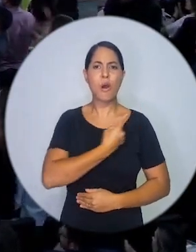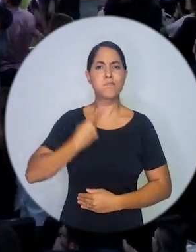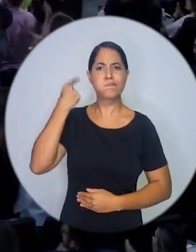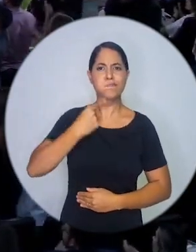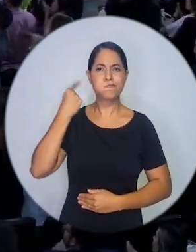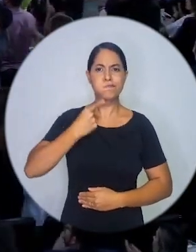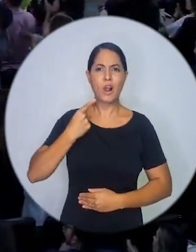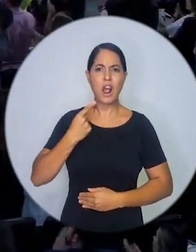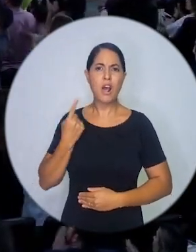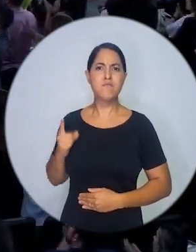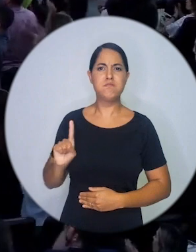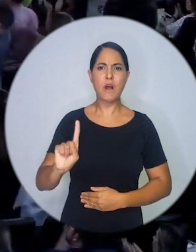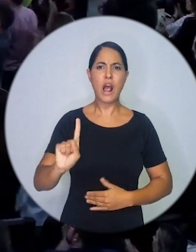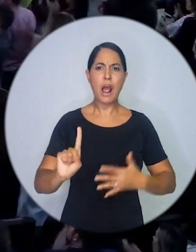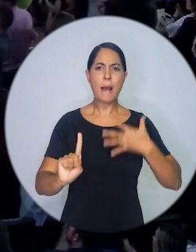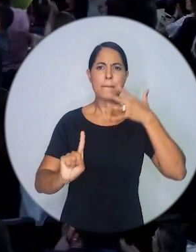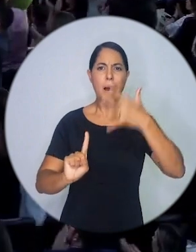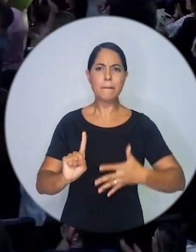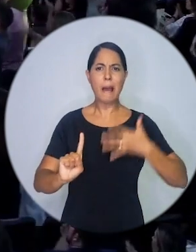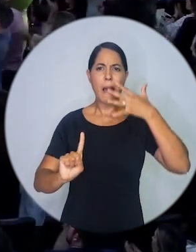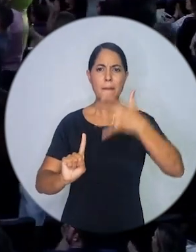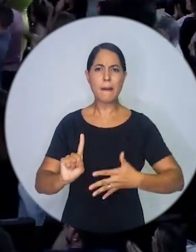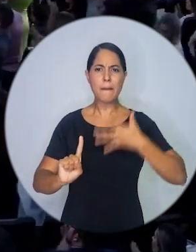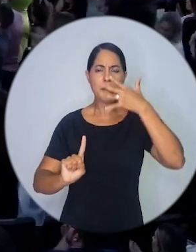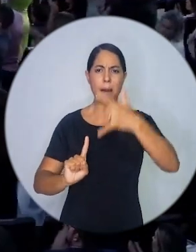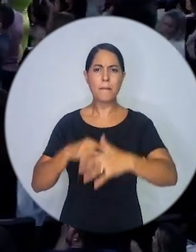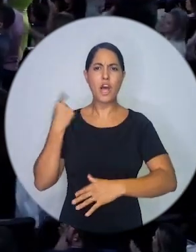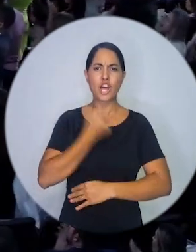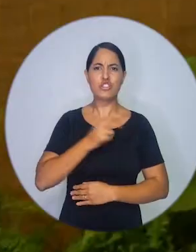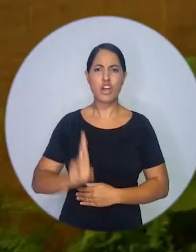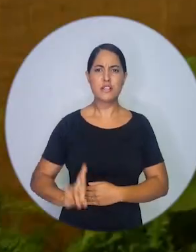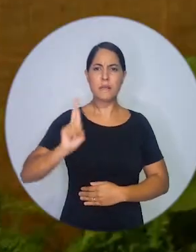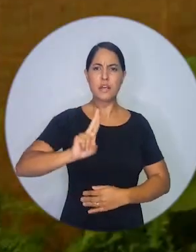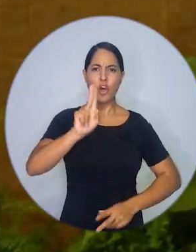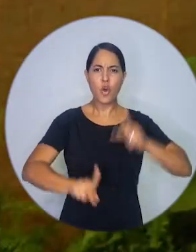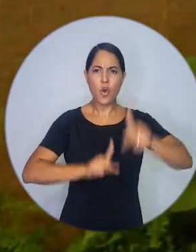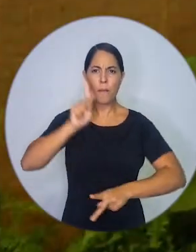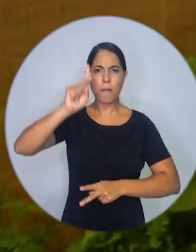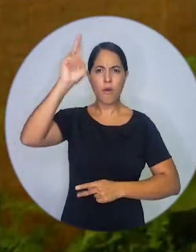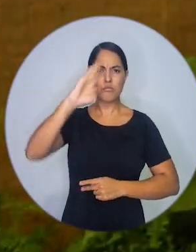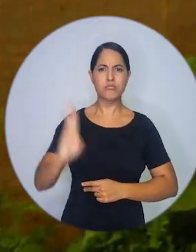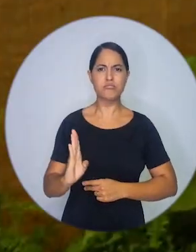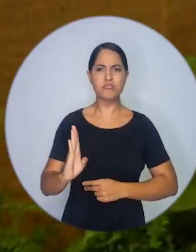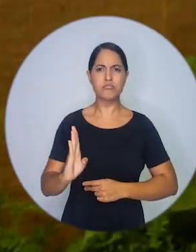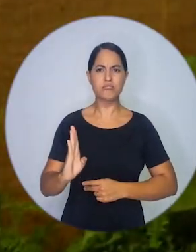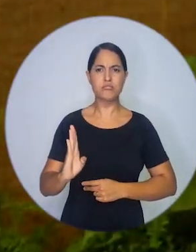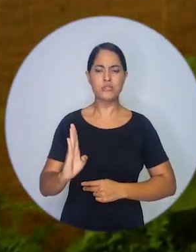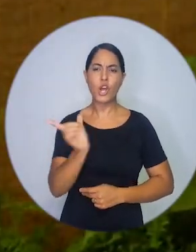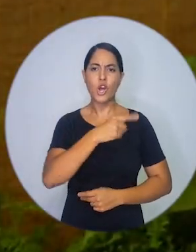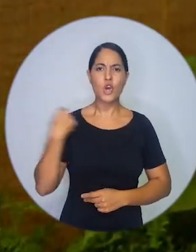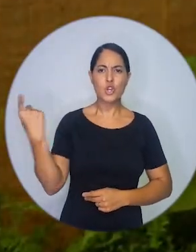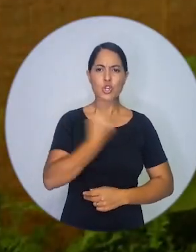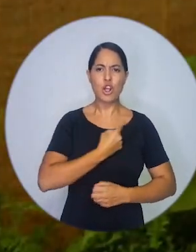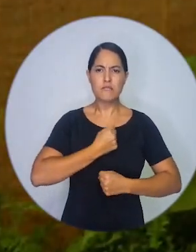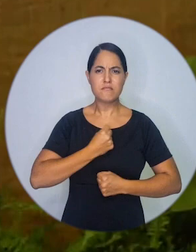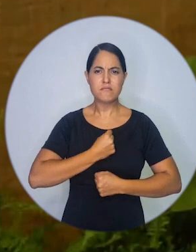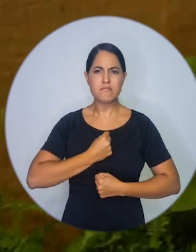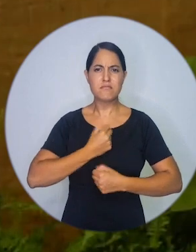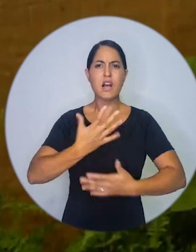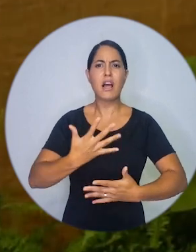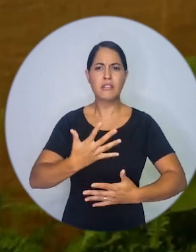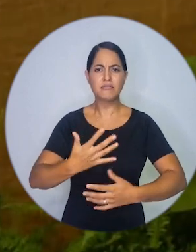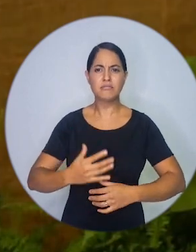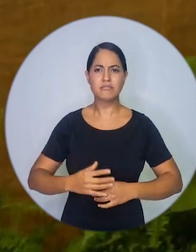possamos, da tribuna sagrada, da defesa, representar o povo brasileiro, retirando suas angústias,